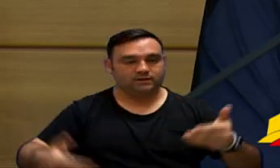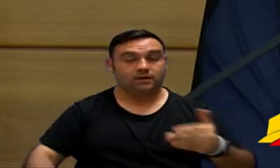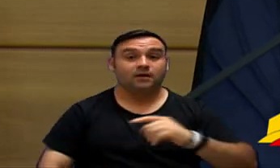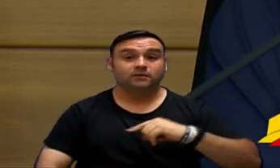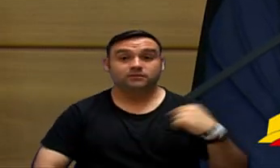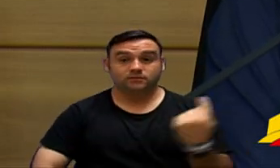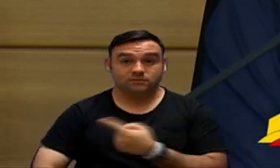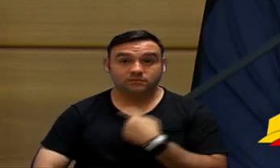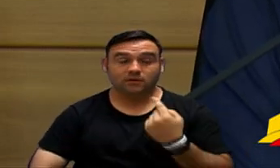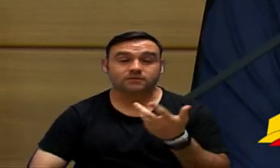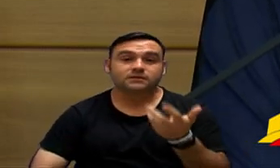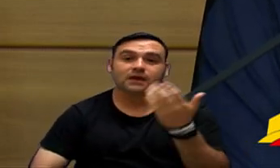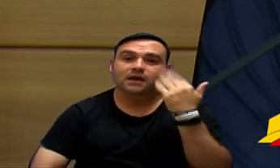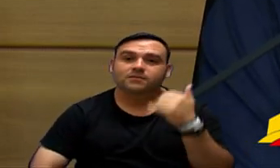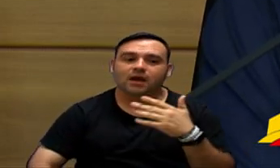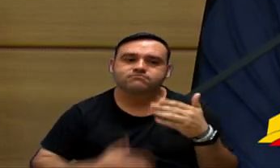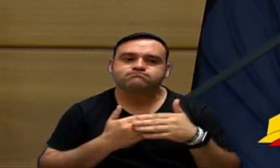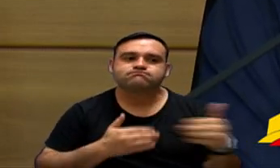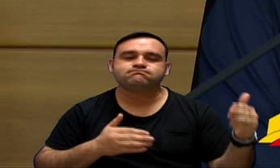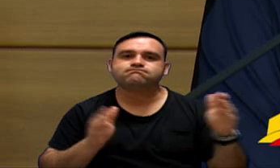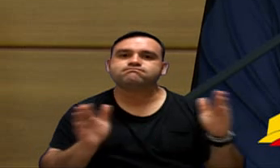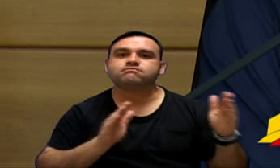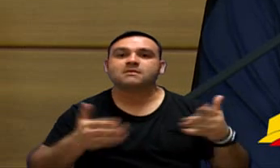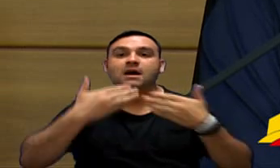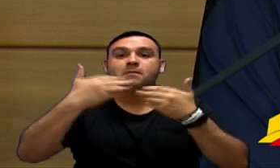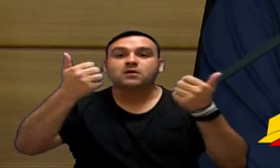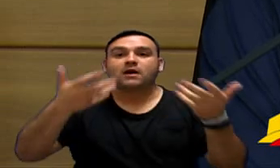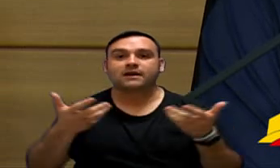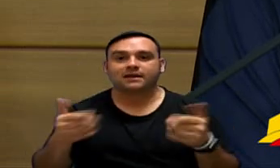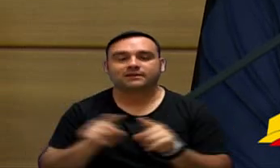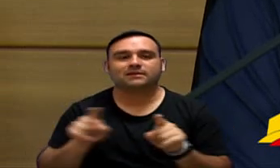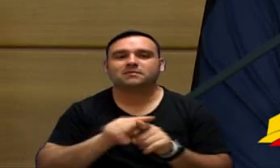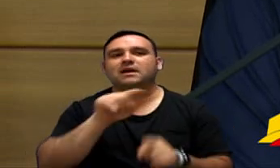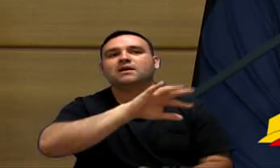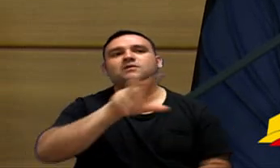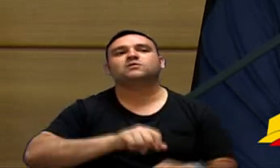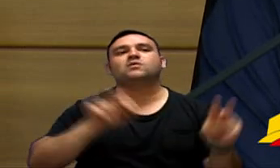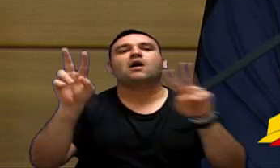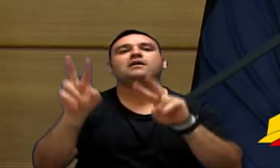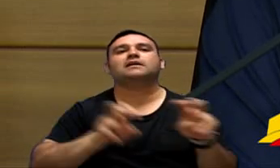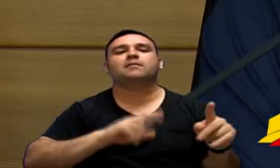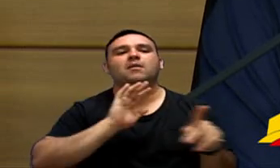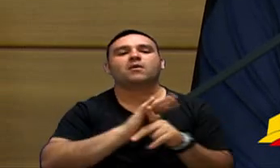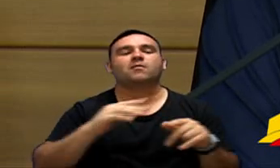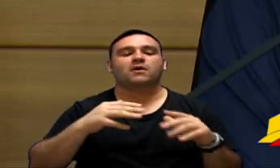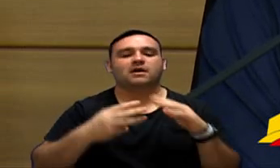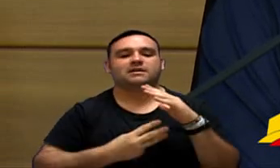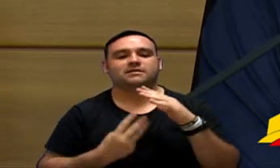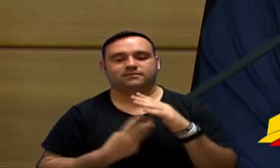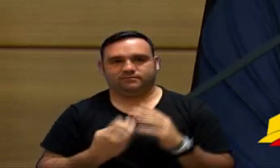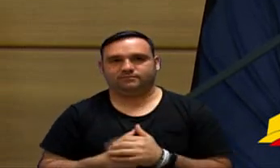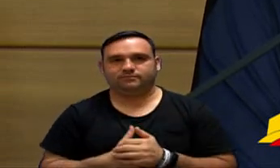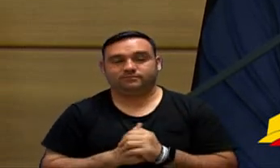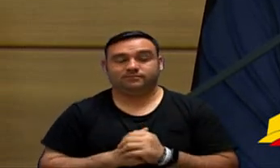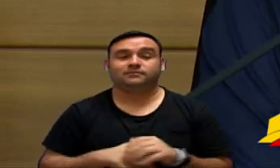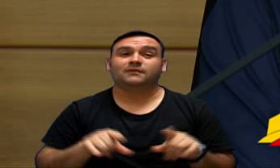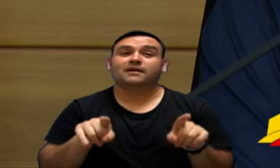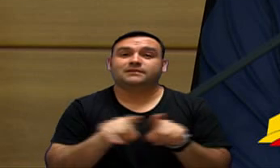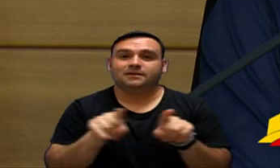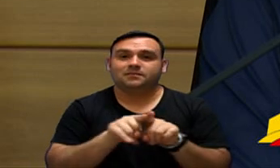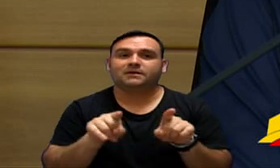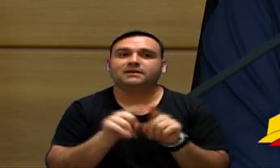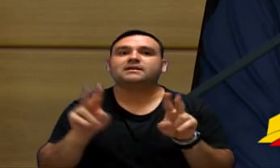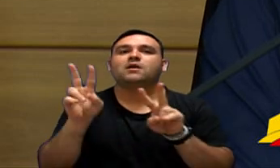nós procuramos, ao longo desse tempo, melhorar, sim, todas as questões ao terceiro setor, inclusive